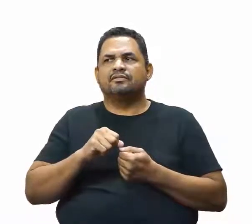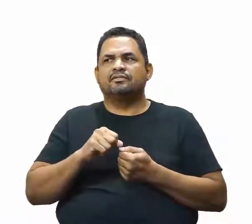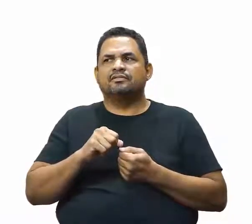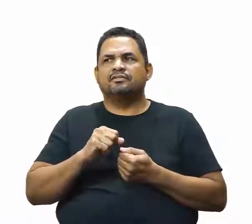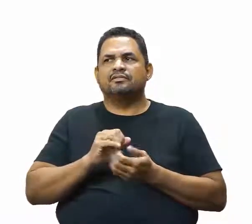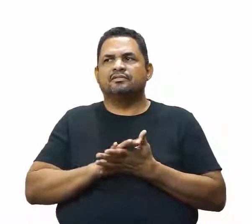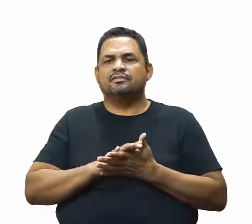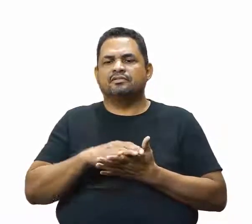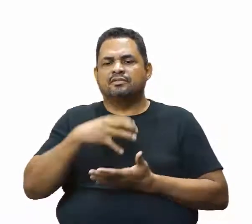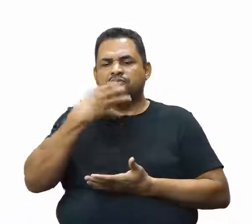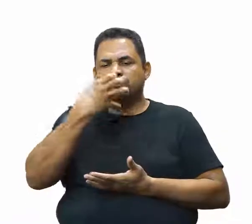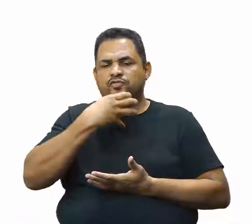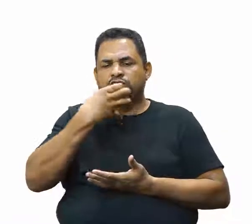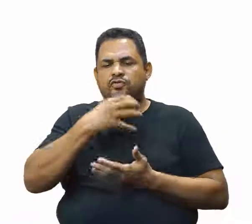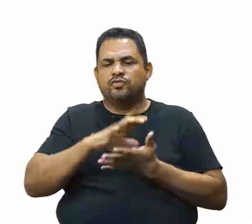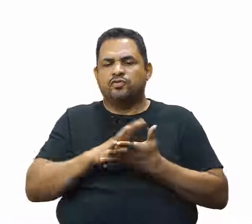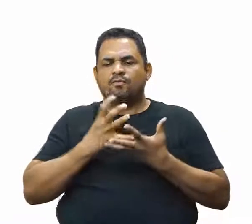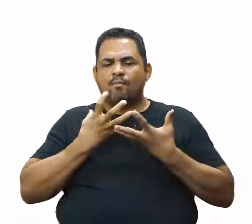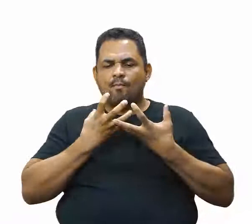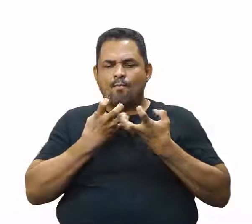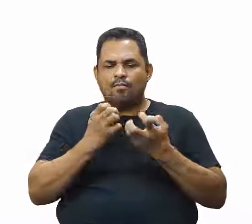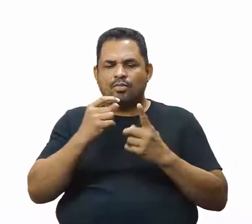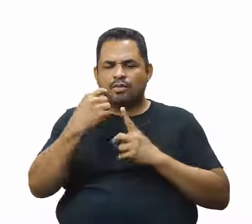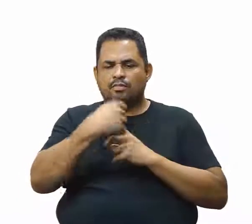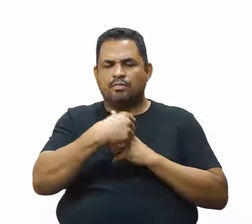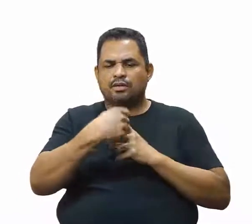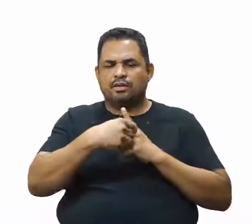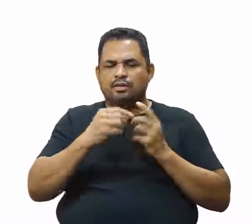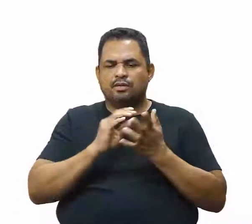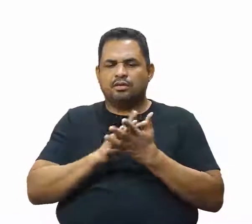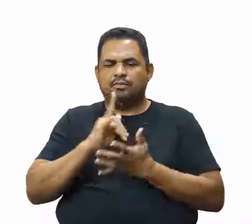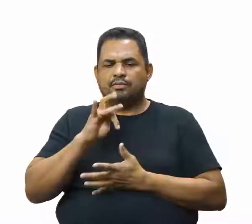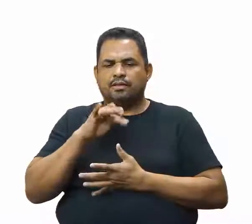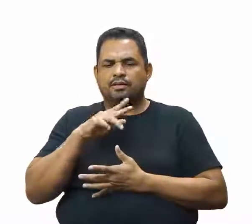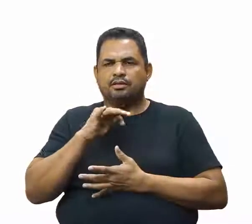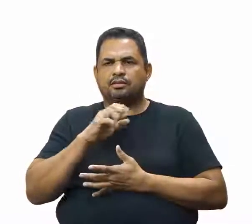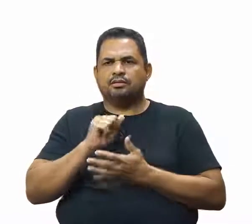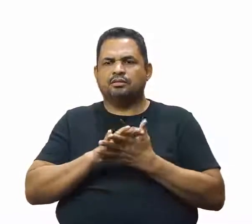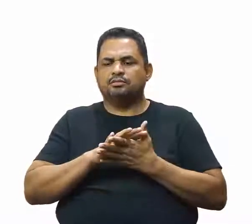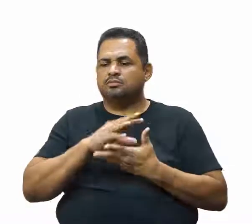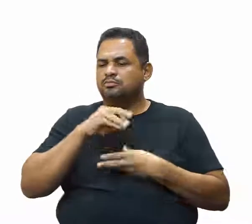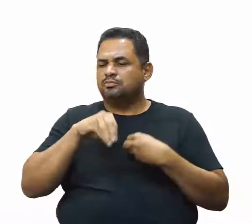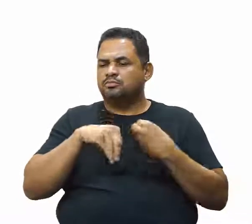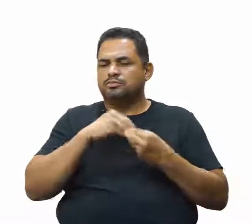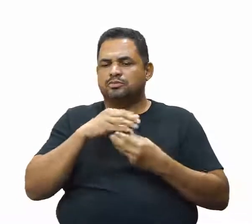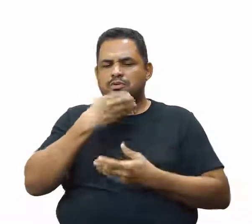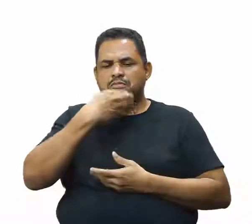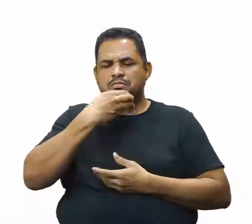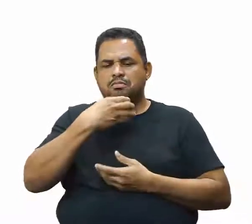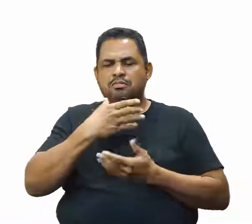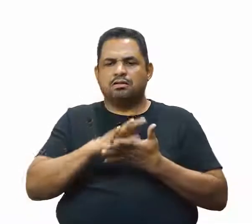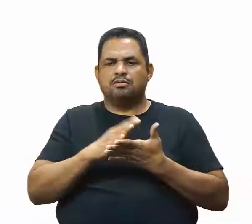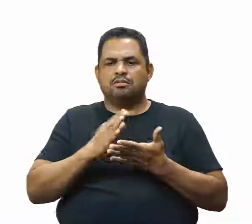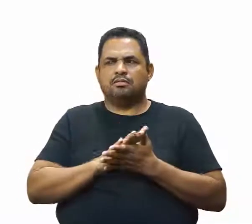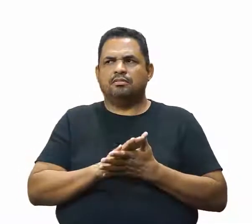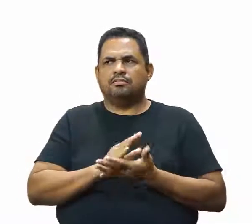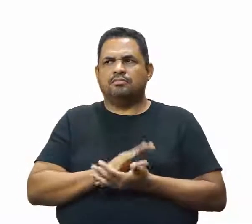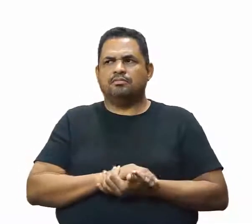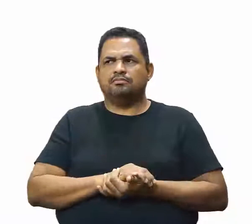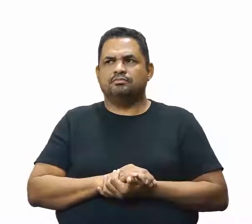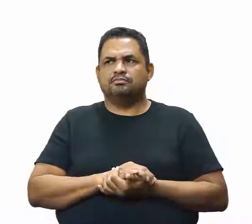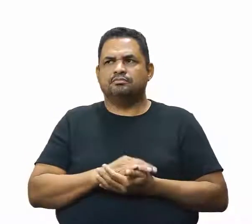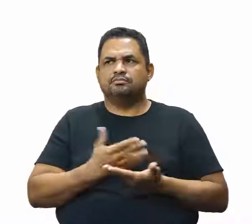fazer frutas secas de banana prata, não vou misturar com banana maçã. Despolpa, creme de banana prata,